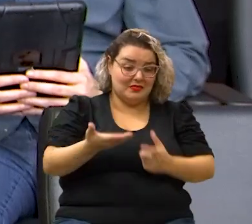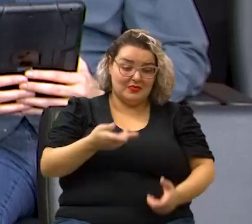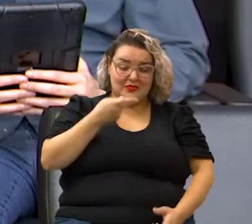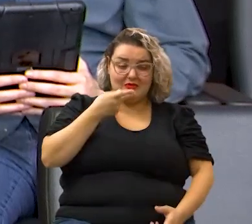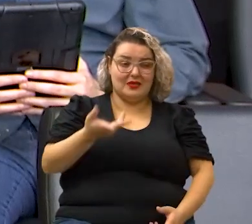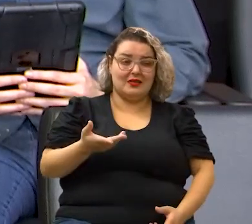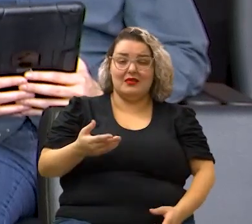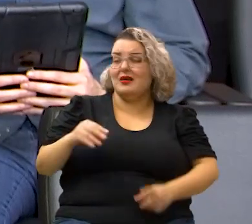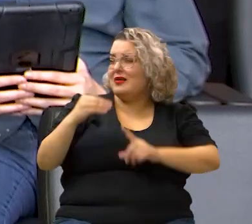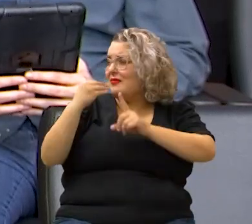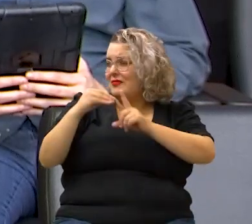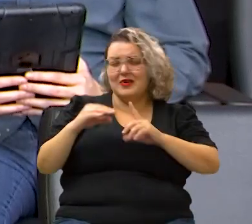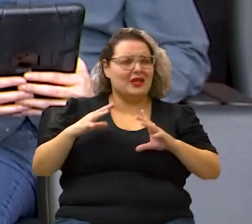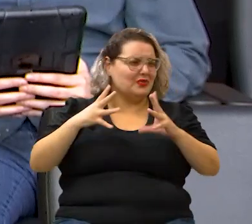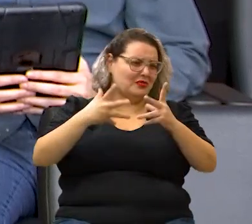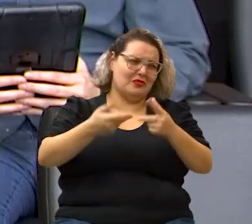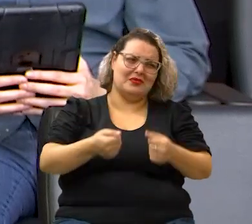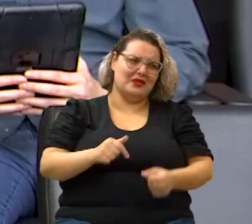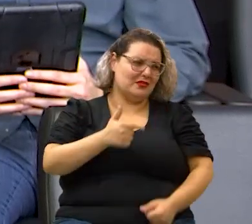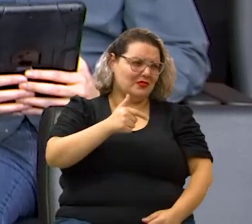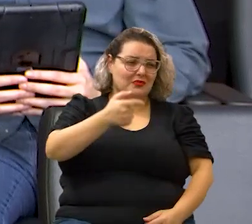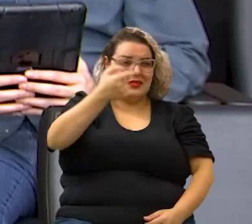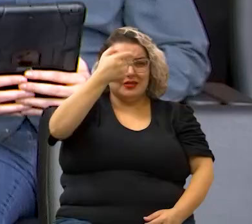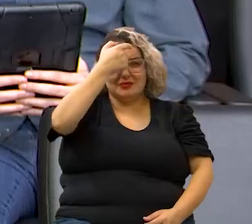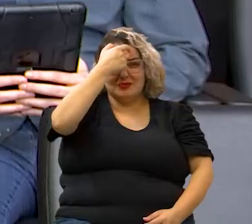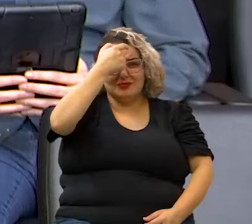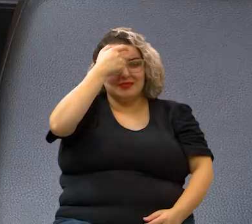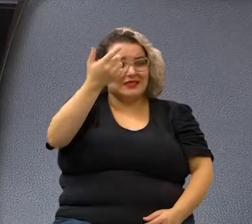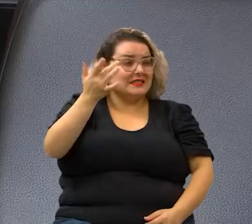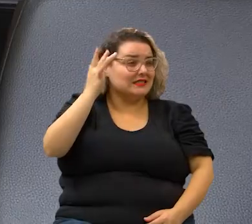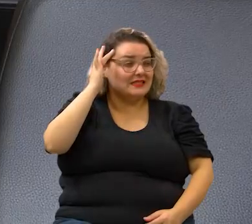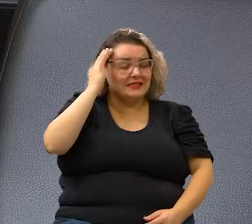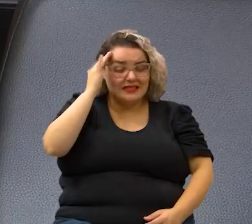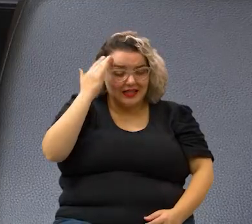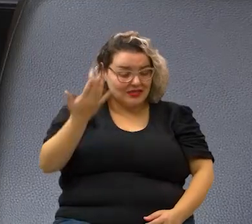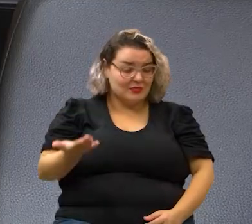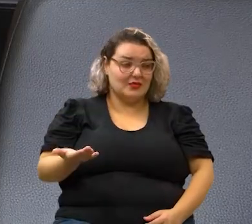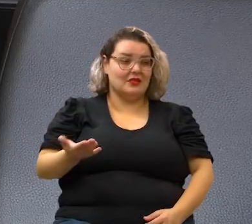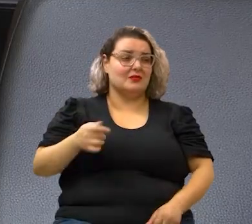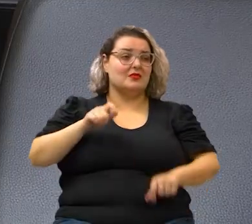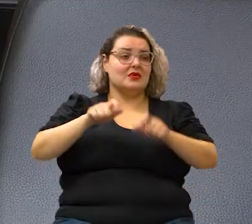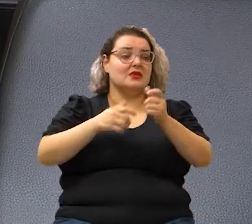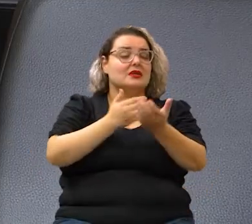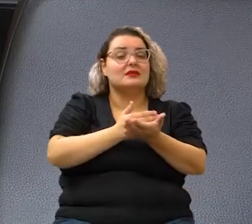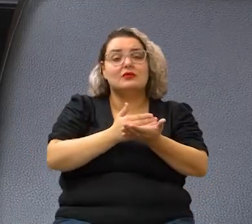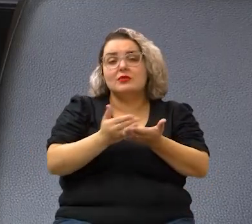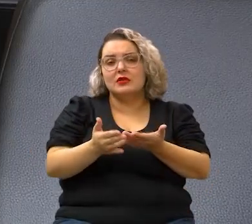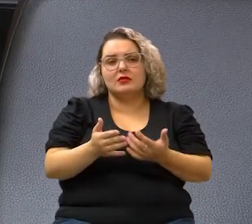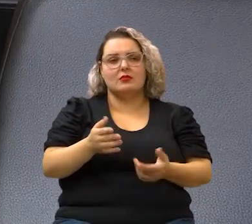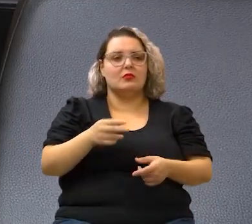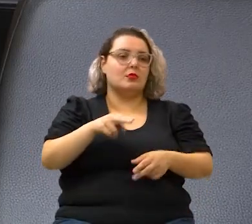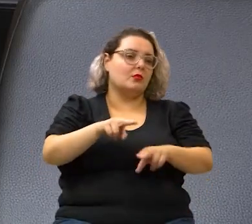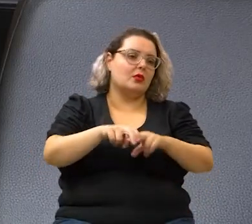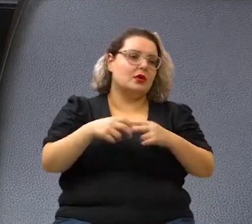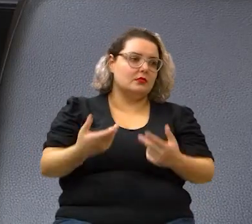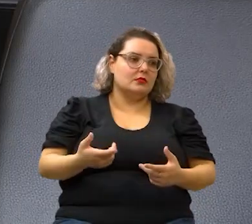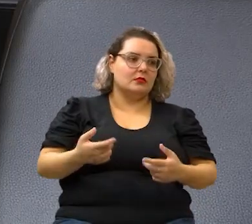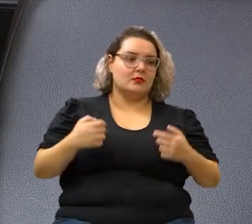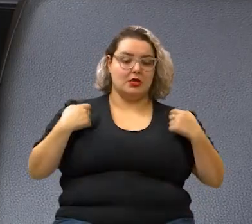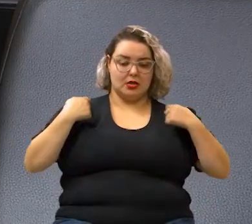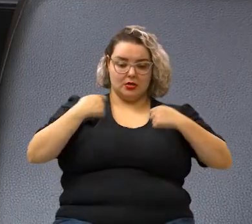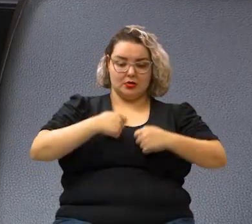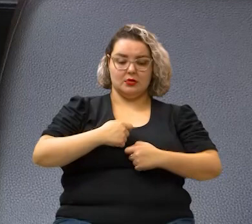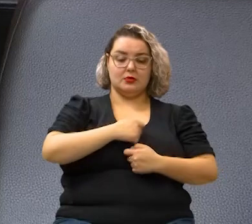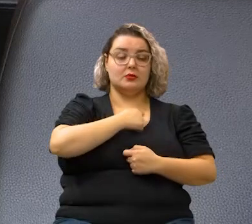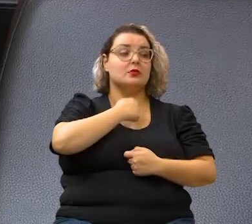Totalmente vulnerável ali com a situação. Vulnerável, né? total, sem discernimento, nada. Como você vê pessoas que estão ainda começando. Que nem eu vi pessoas